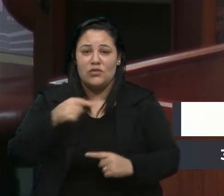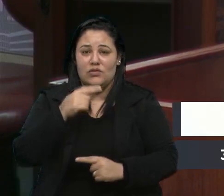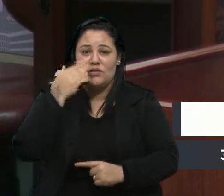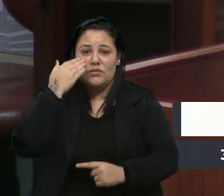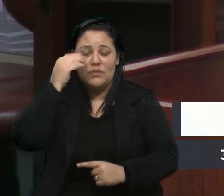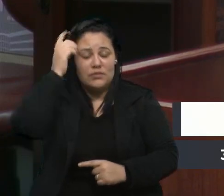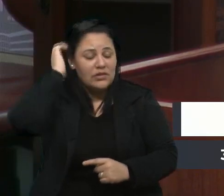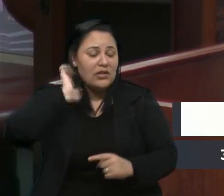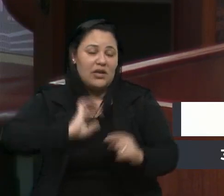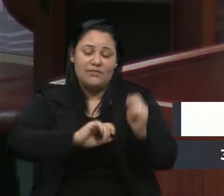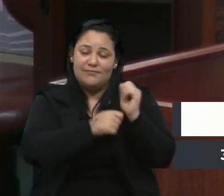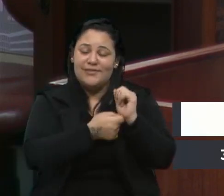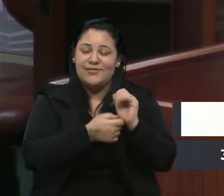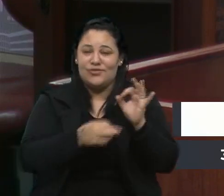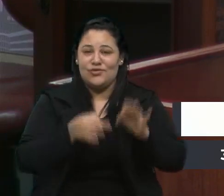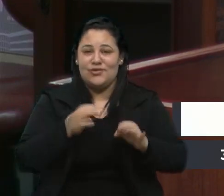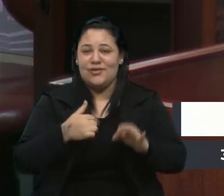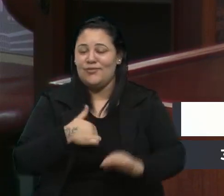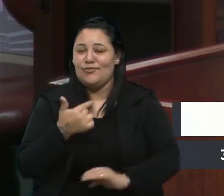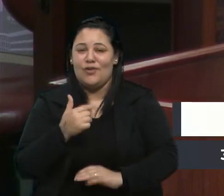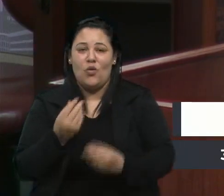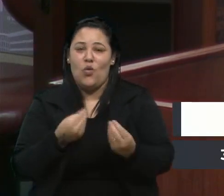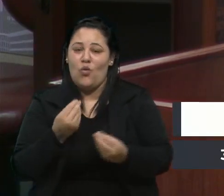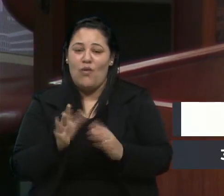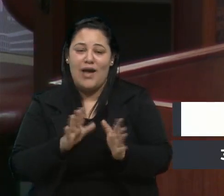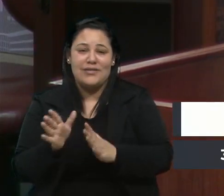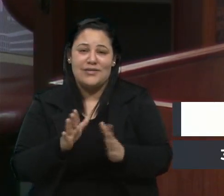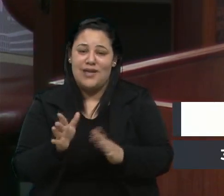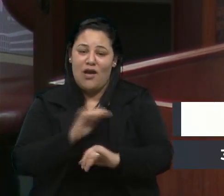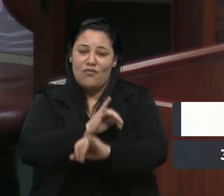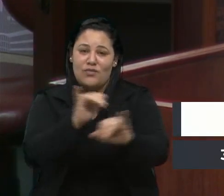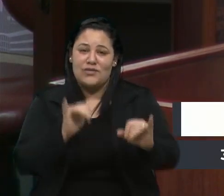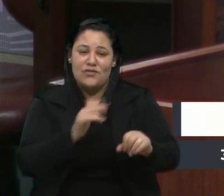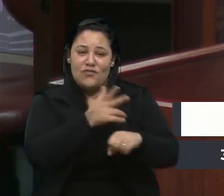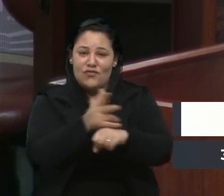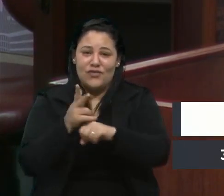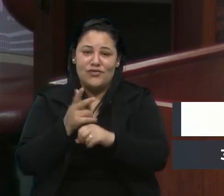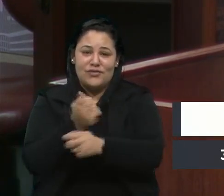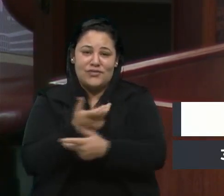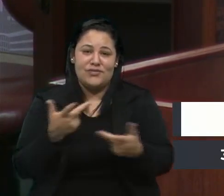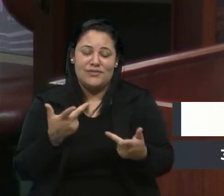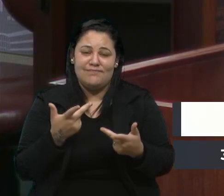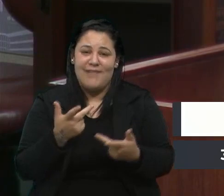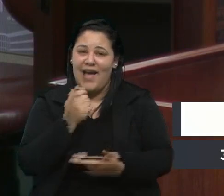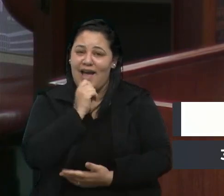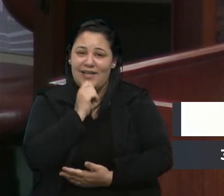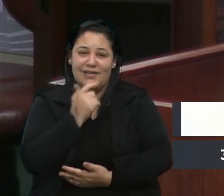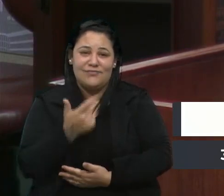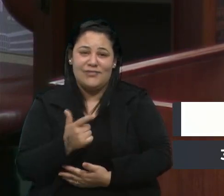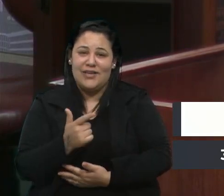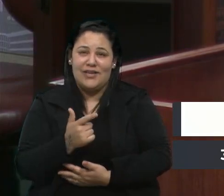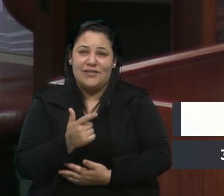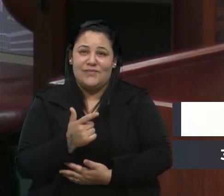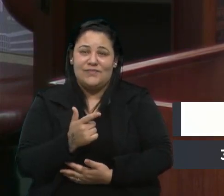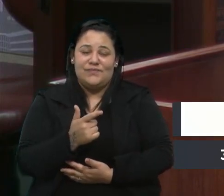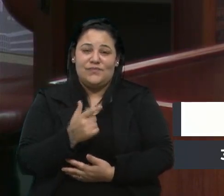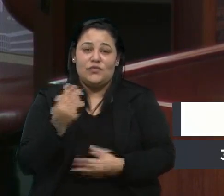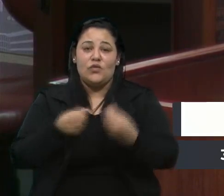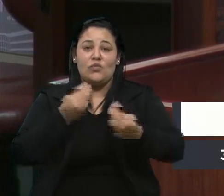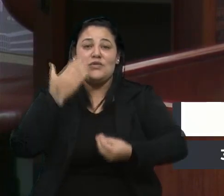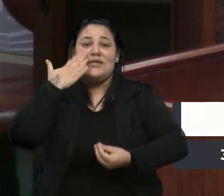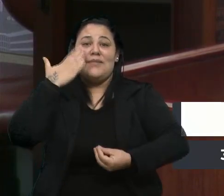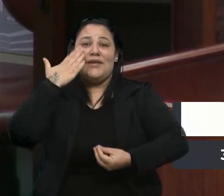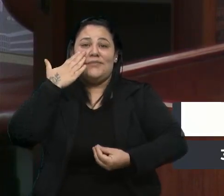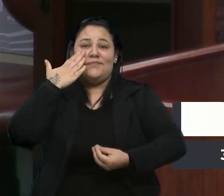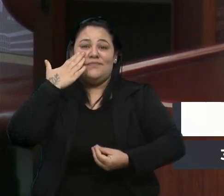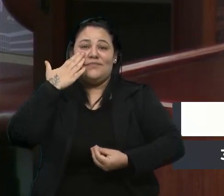justiça. Eu não tenho como acessar a esses vídeos, nós não temos ainda saber o tamanho de tudo